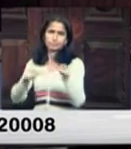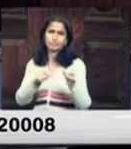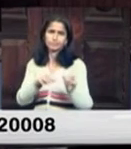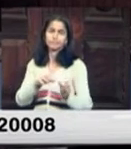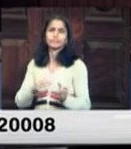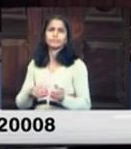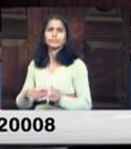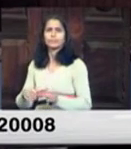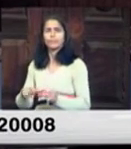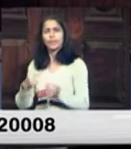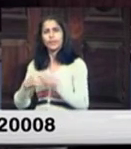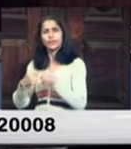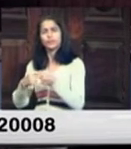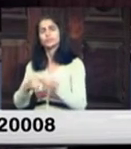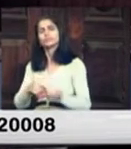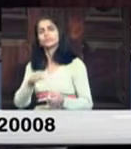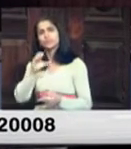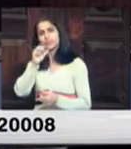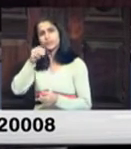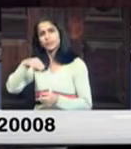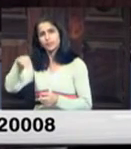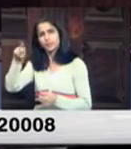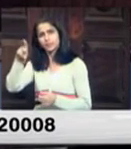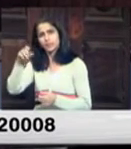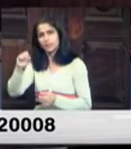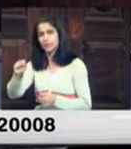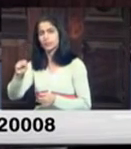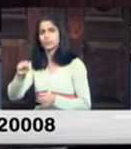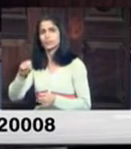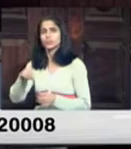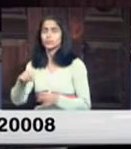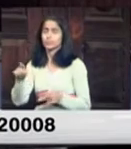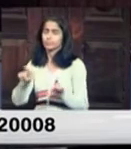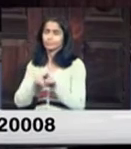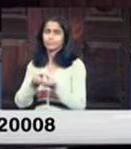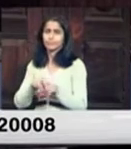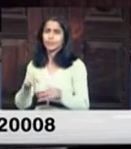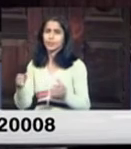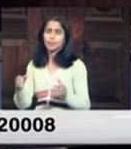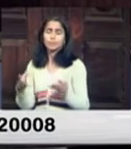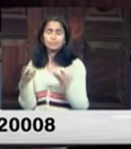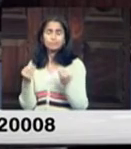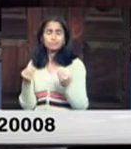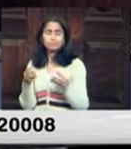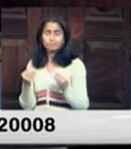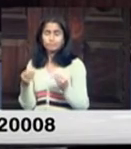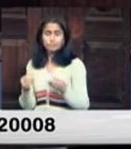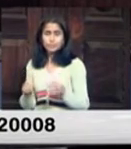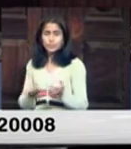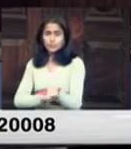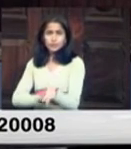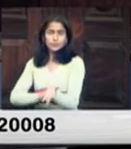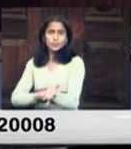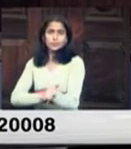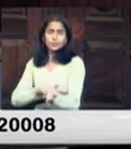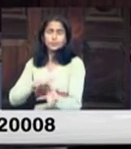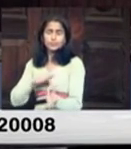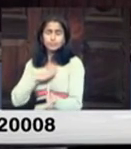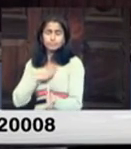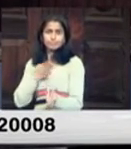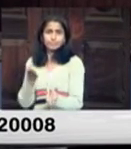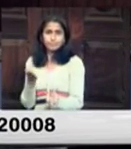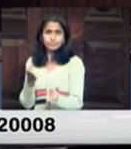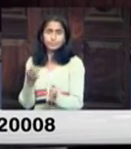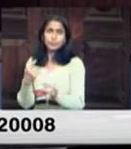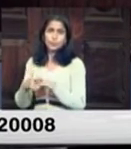de vários municípios, de Campos, de vários municípios do estado, que estão inconformados, e nós falamos lá na reunião, e temos